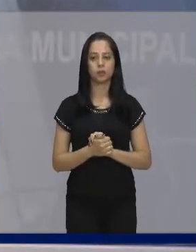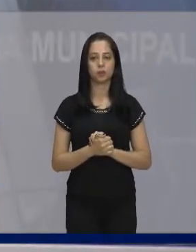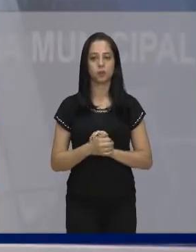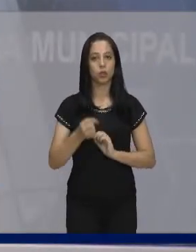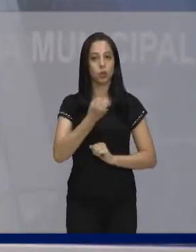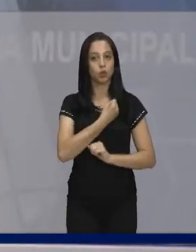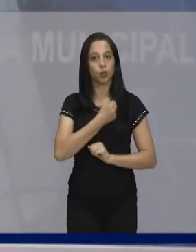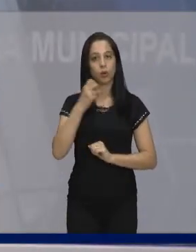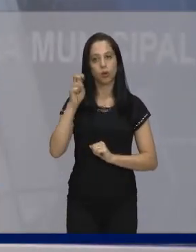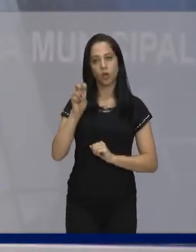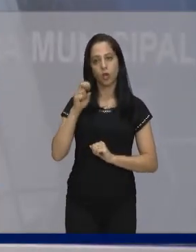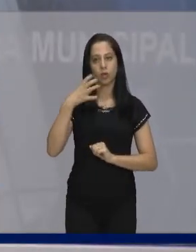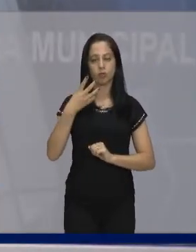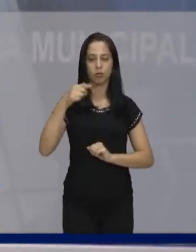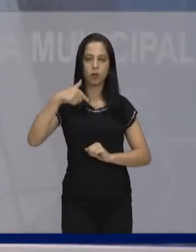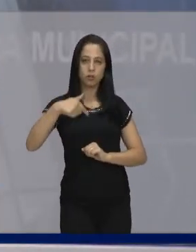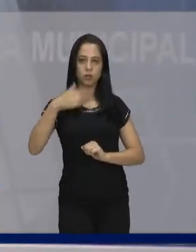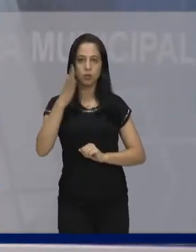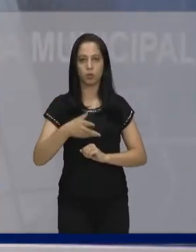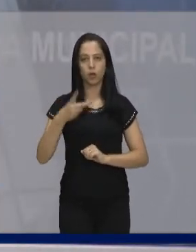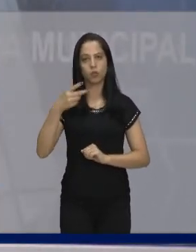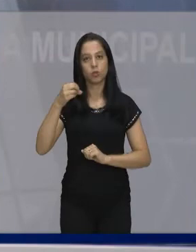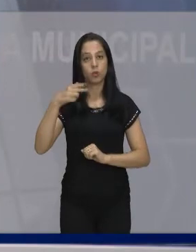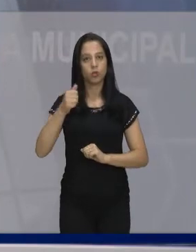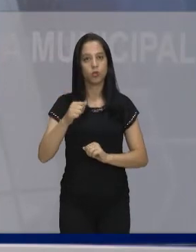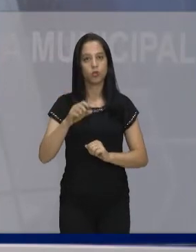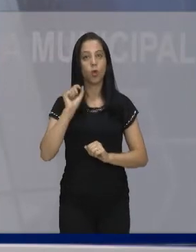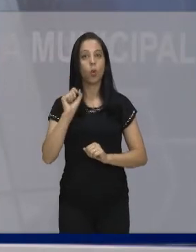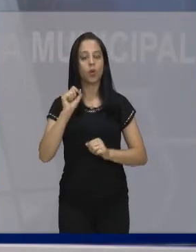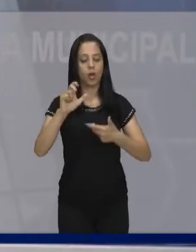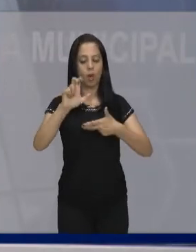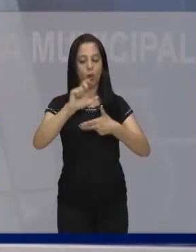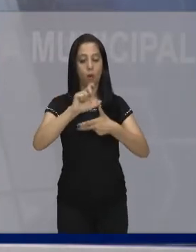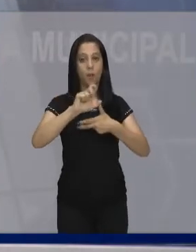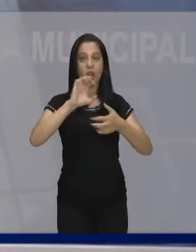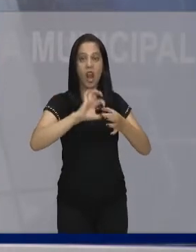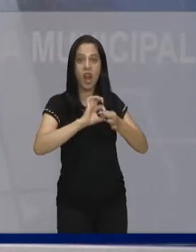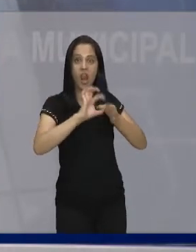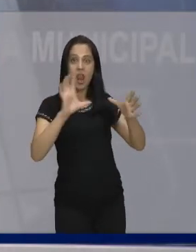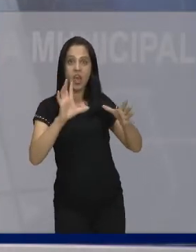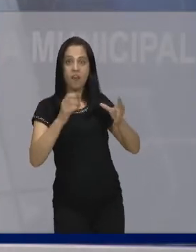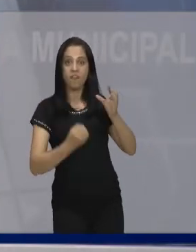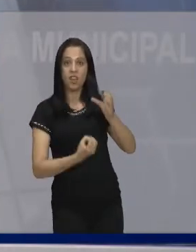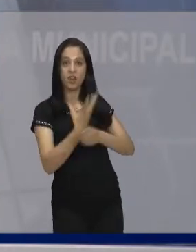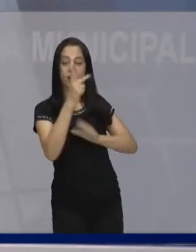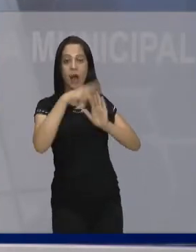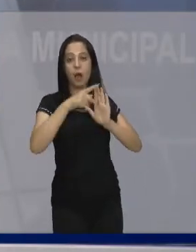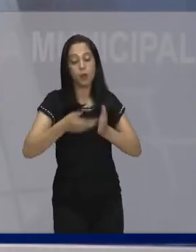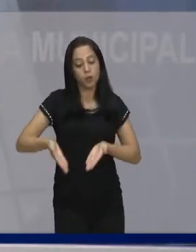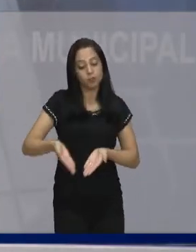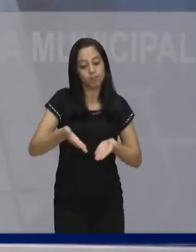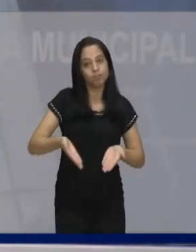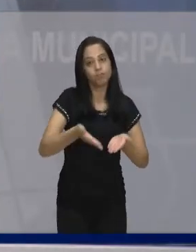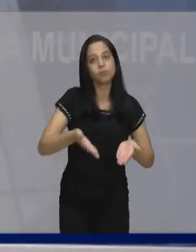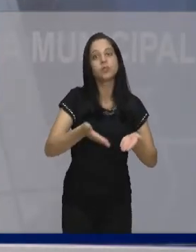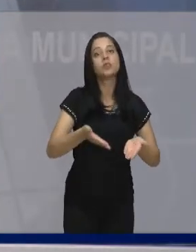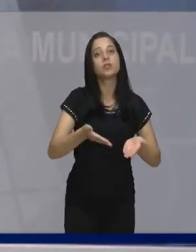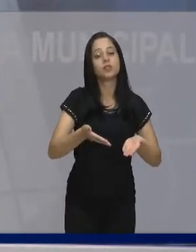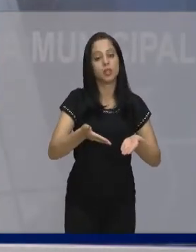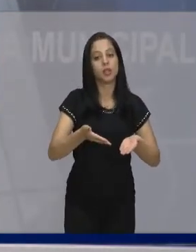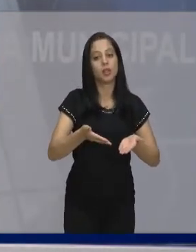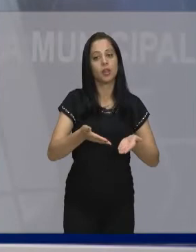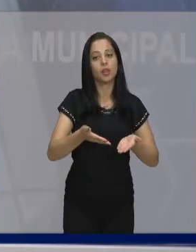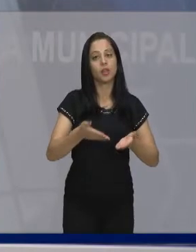número 547/2021, que autoriza o Poder Executivo a criar um programa de incentivo ao turismo